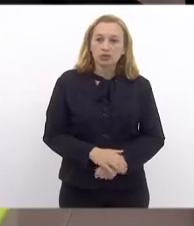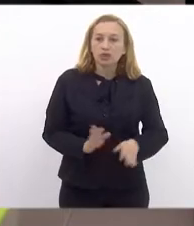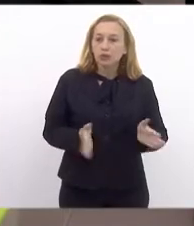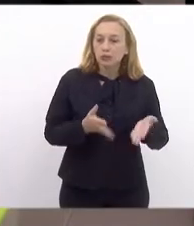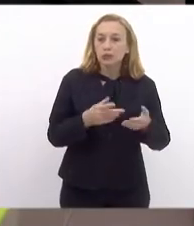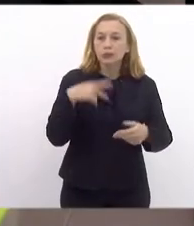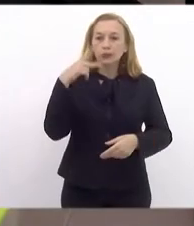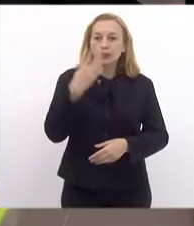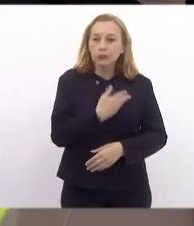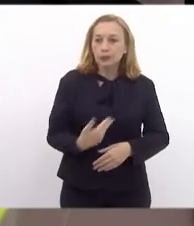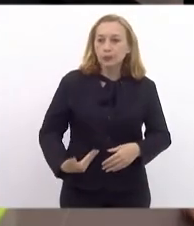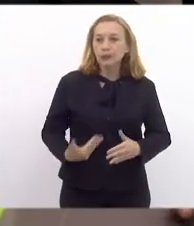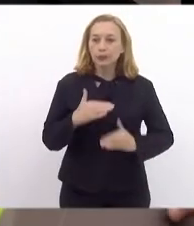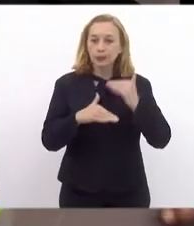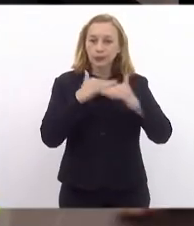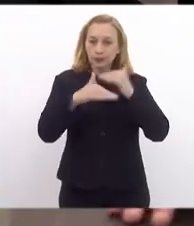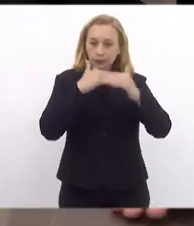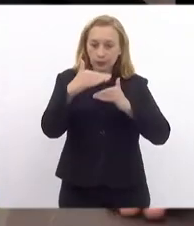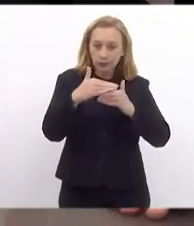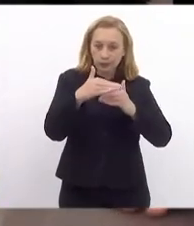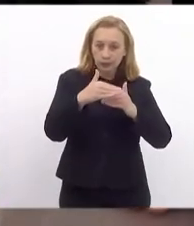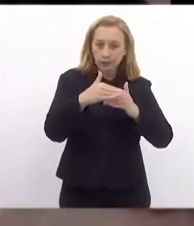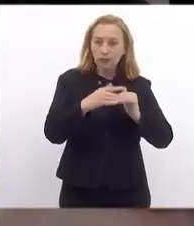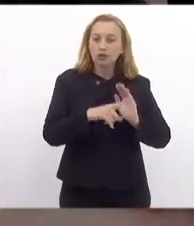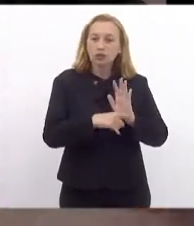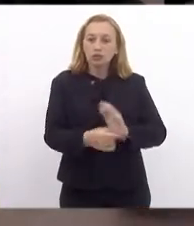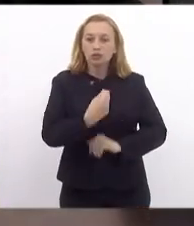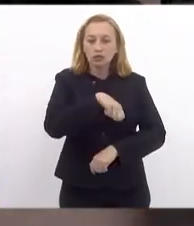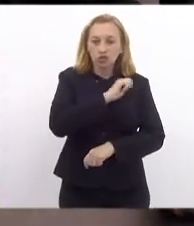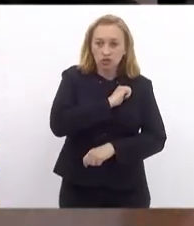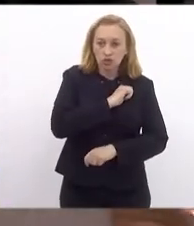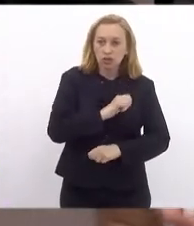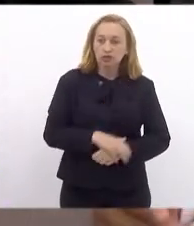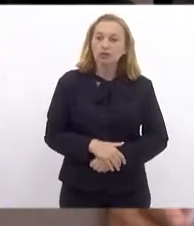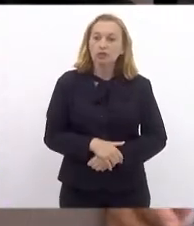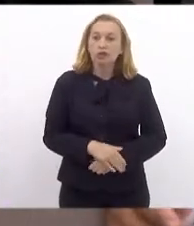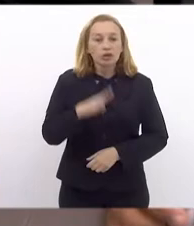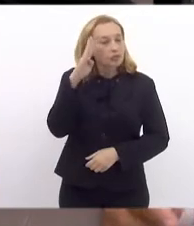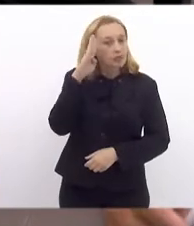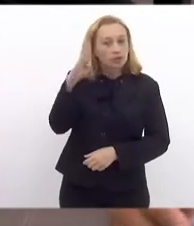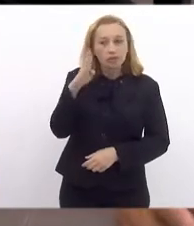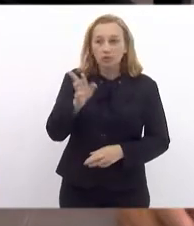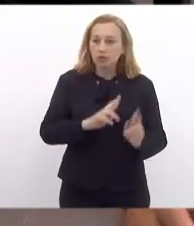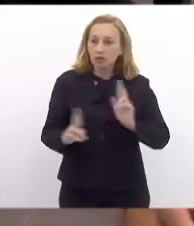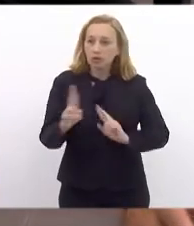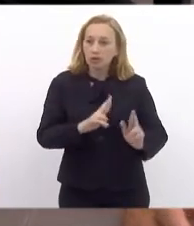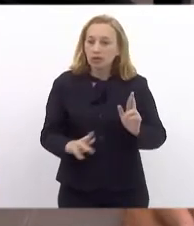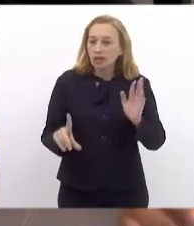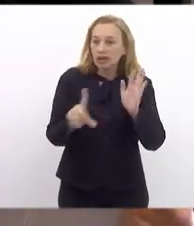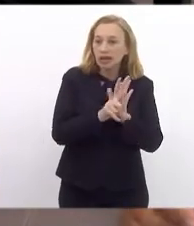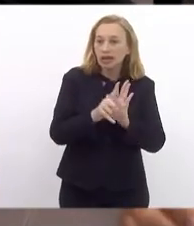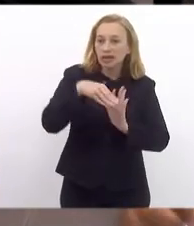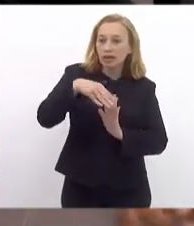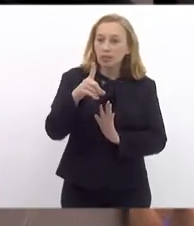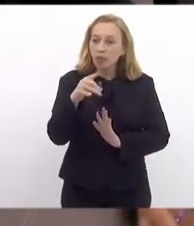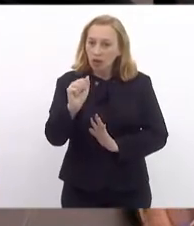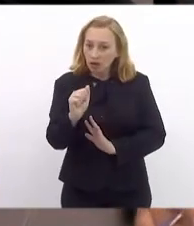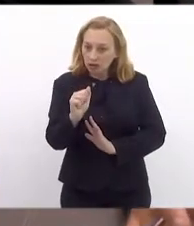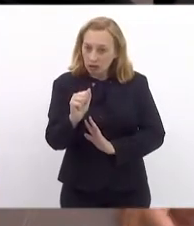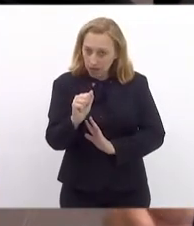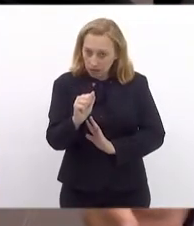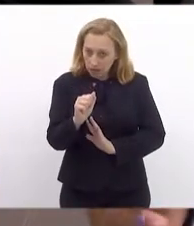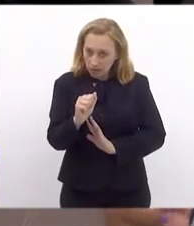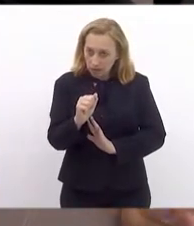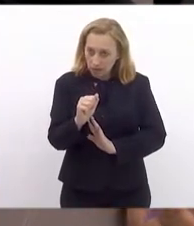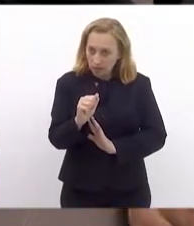políticas públicas desenvolvimentistas do benefício fiscal é especificamente com relação a lei da moda do torção do